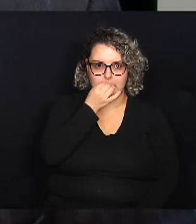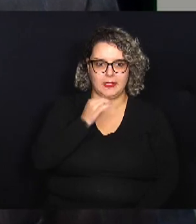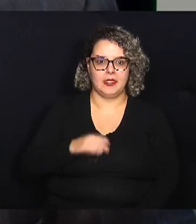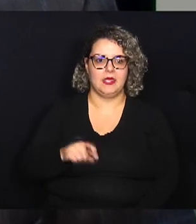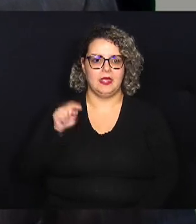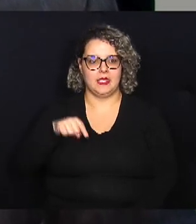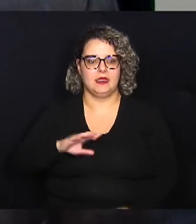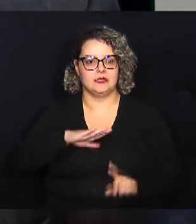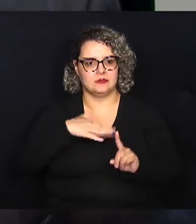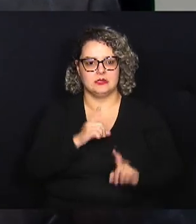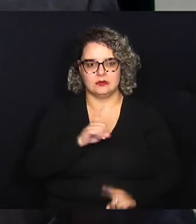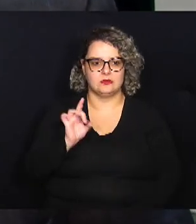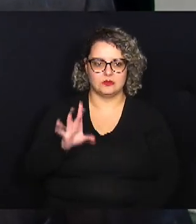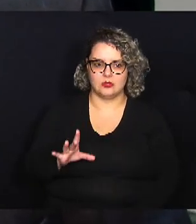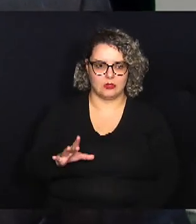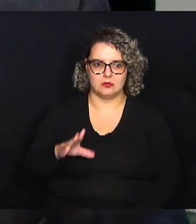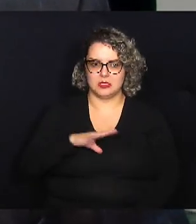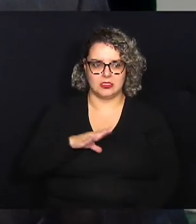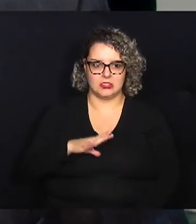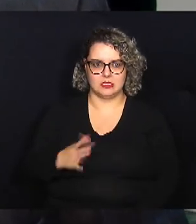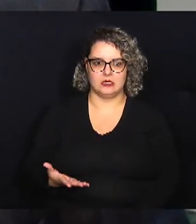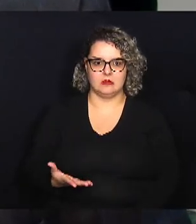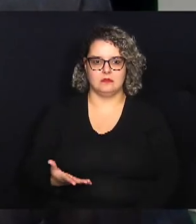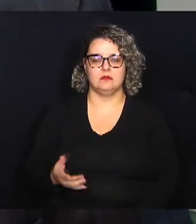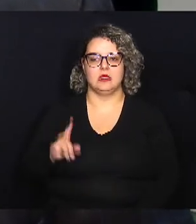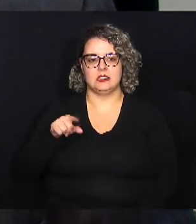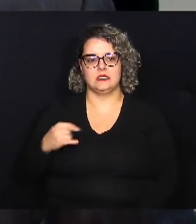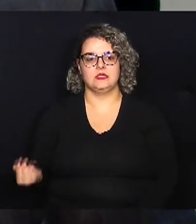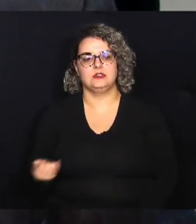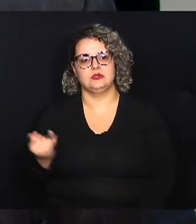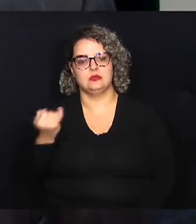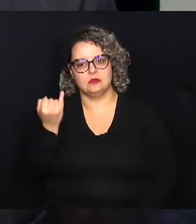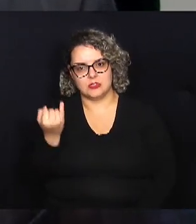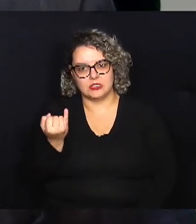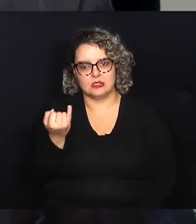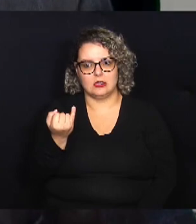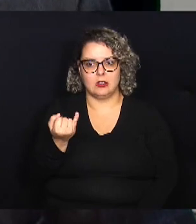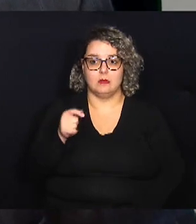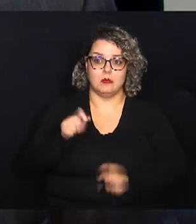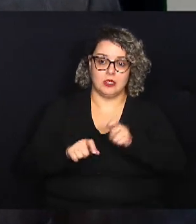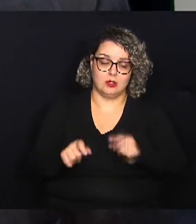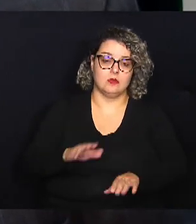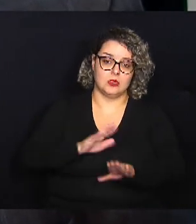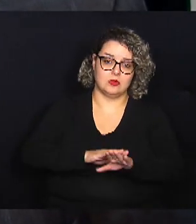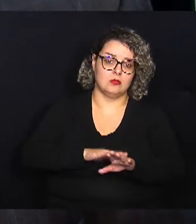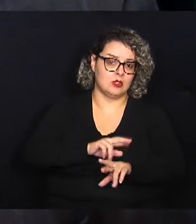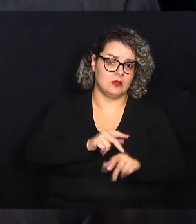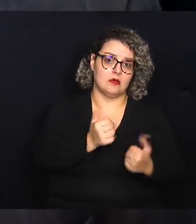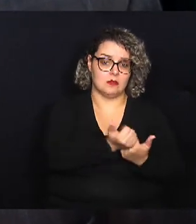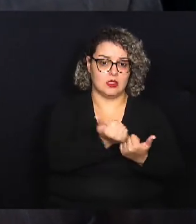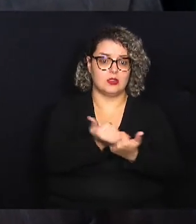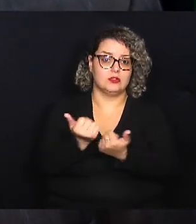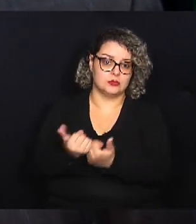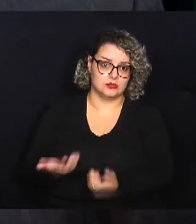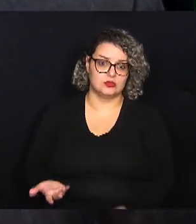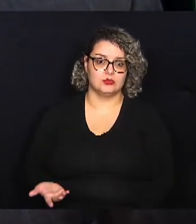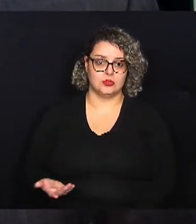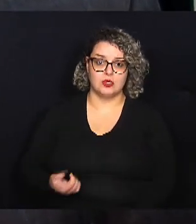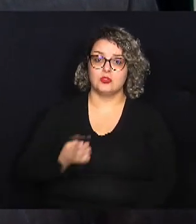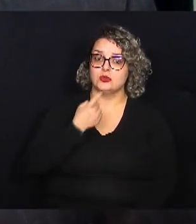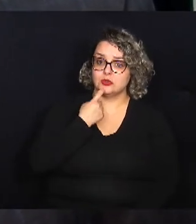não só para a cidade, como uma homenagem de extrema importância, para uma pessoa que exerceu tantos cargos e acabou sendo um